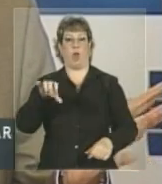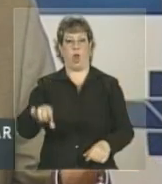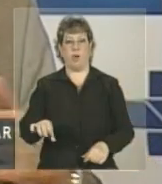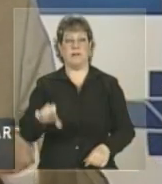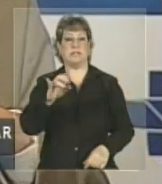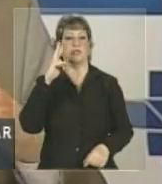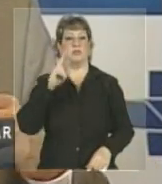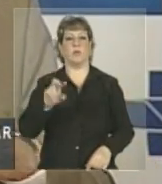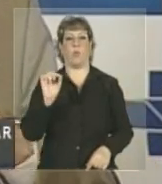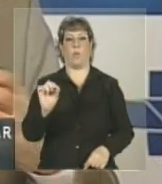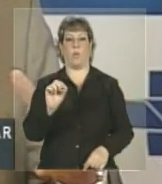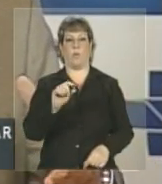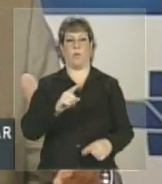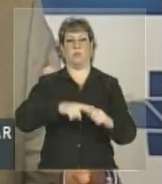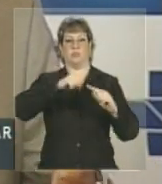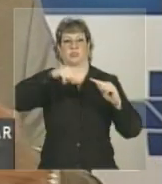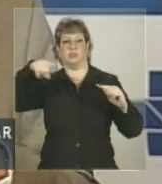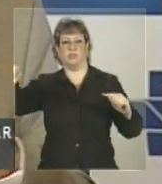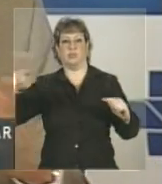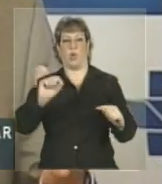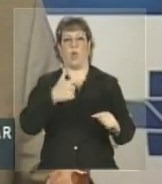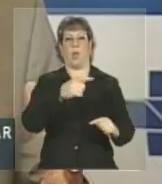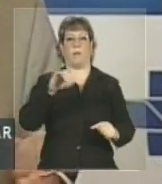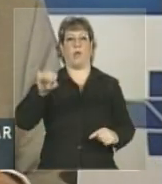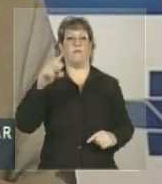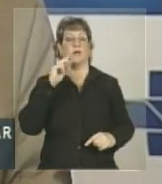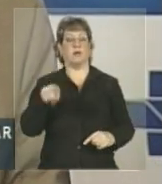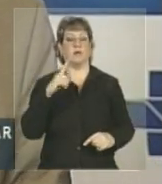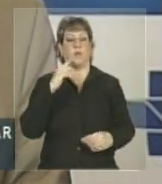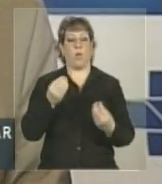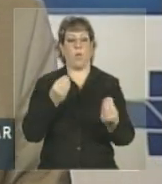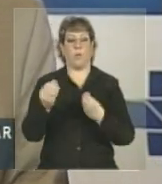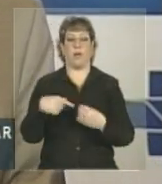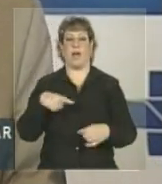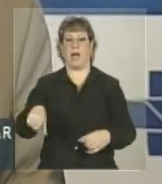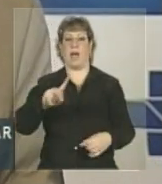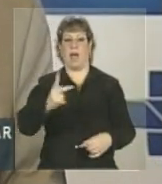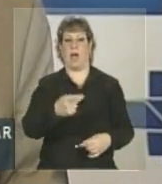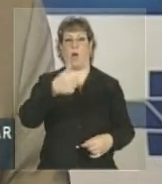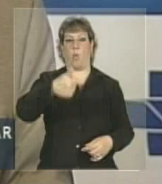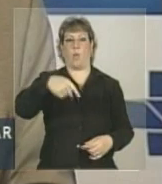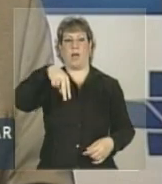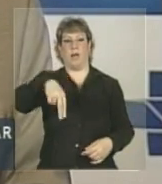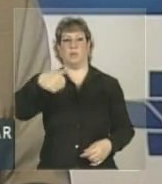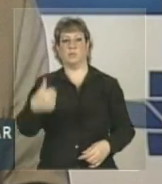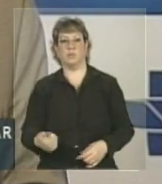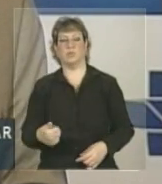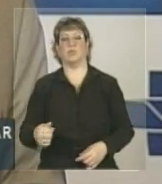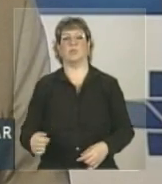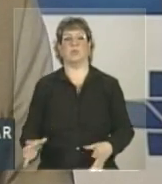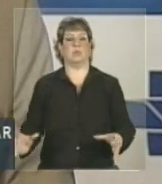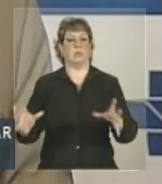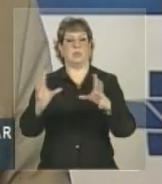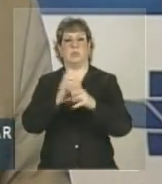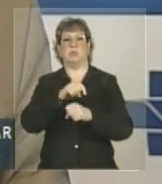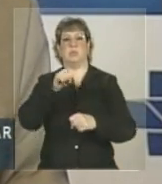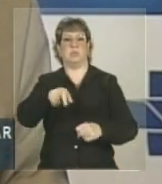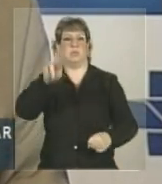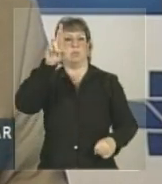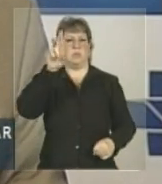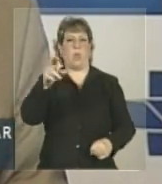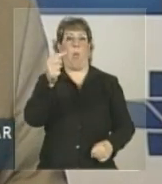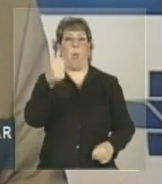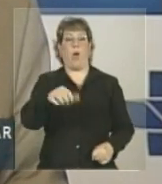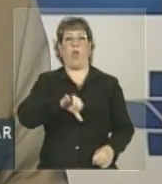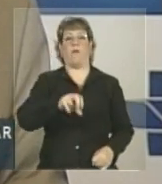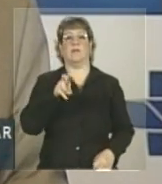gráfico de 2009, a gente ia ver que durante a transmissão da pandemia, o H1N1 praticamente varreu os outros sorotipos. Ele era responsável por